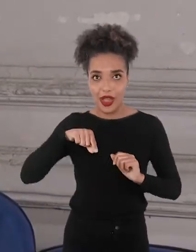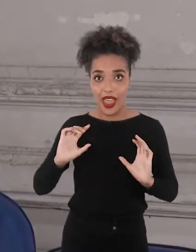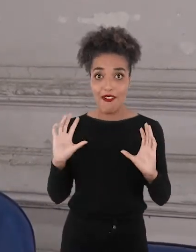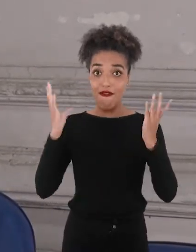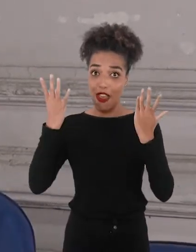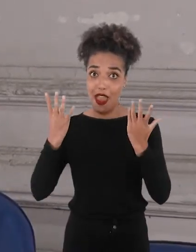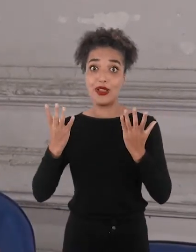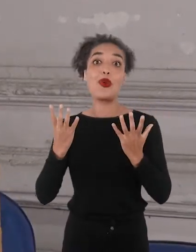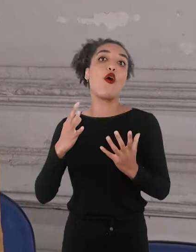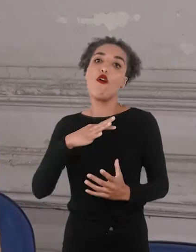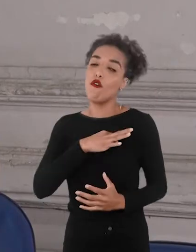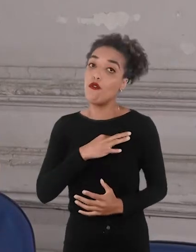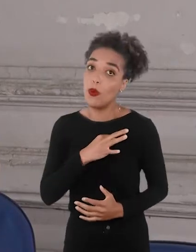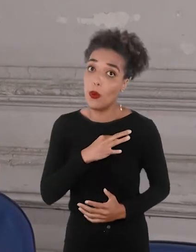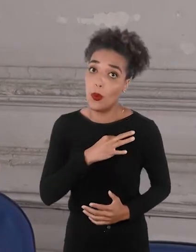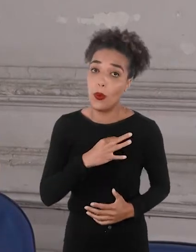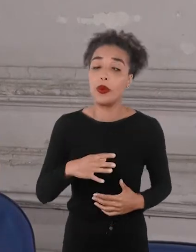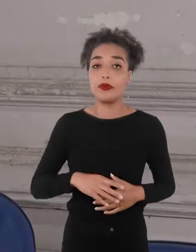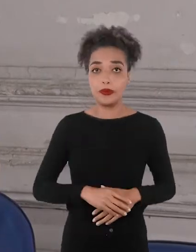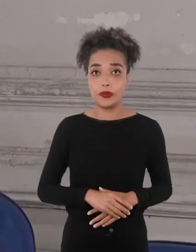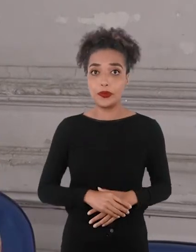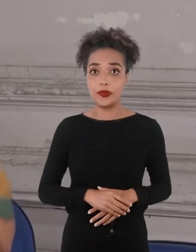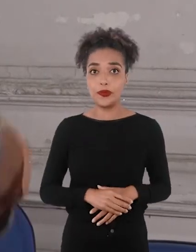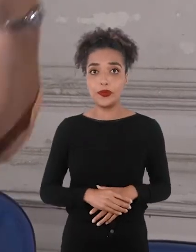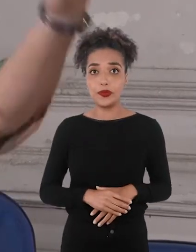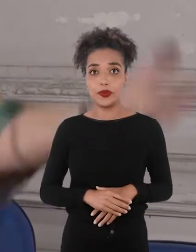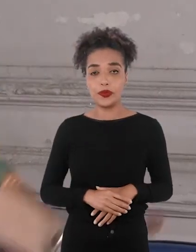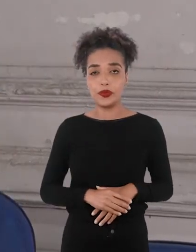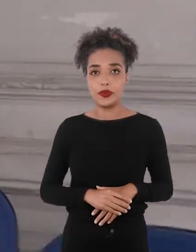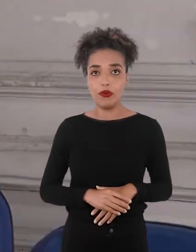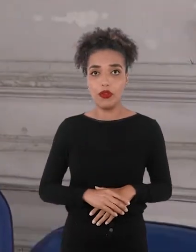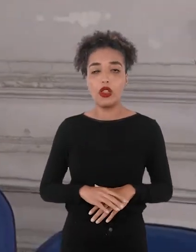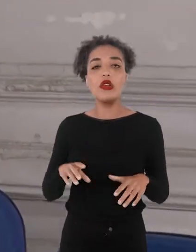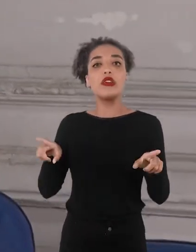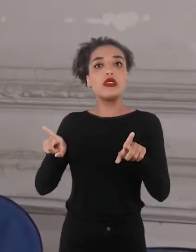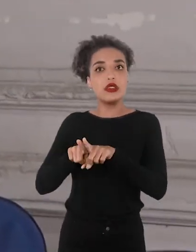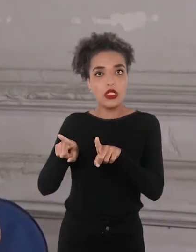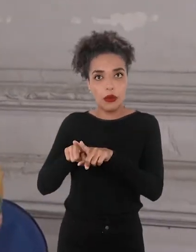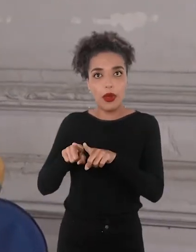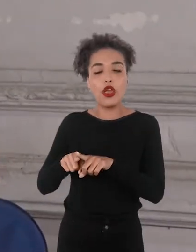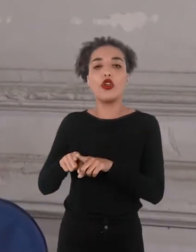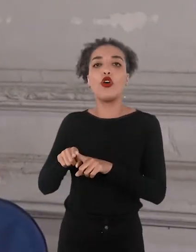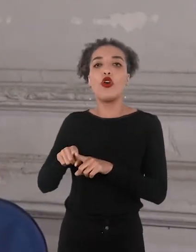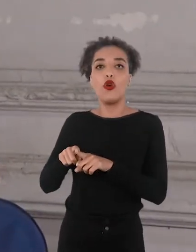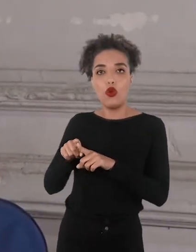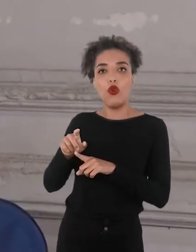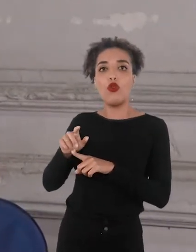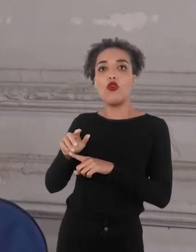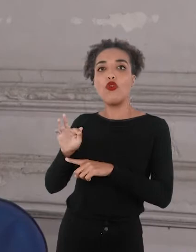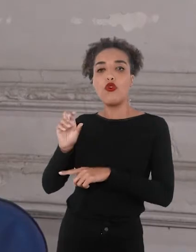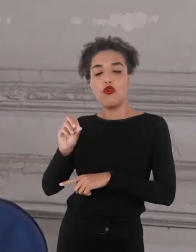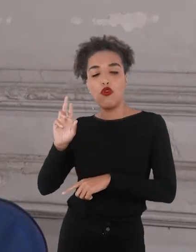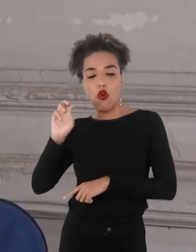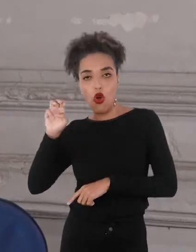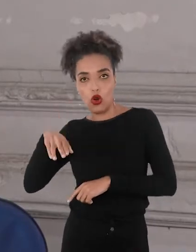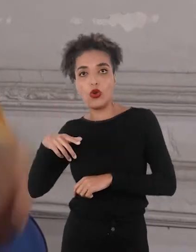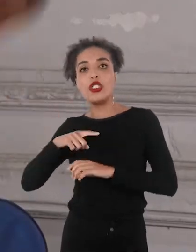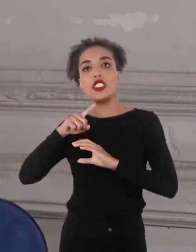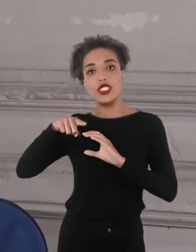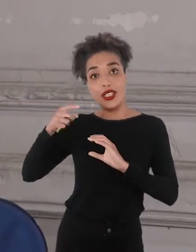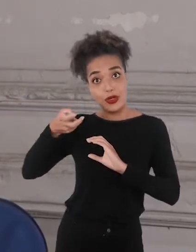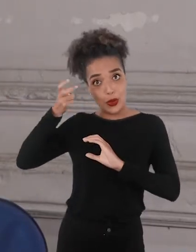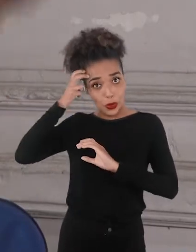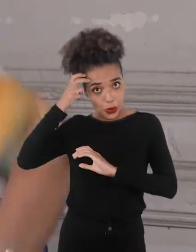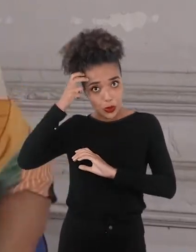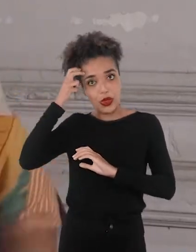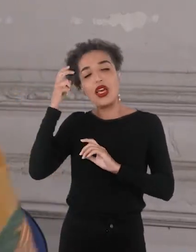forma voluntária, e também o pessoal do Fórum de Ciência e Cultura, o Wagner, cadê